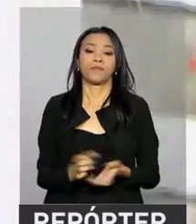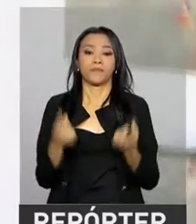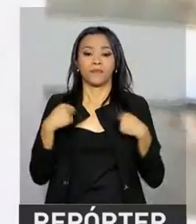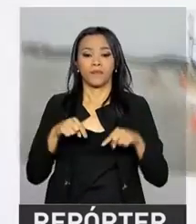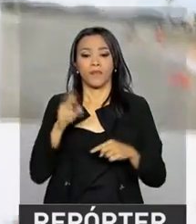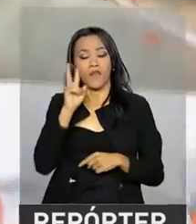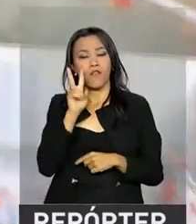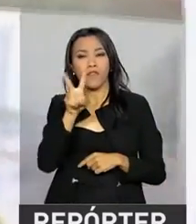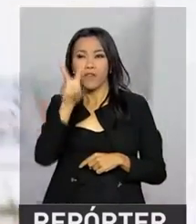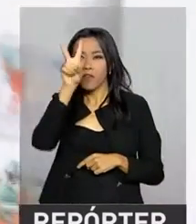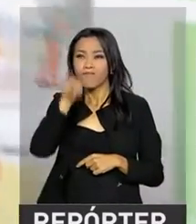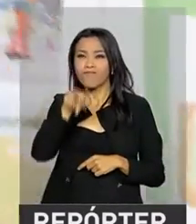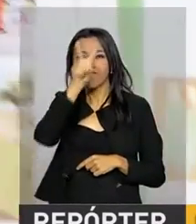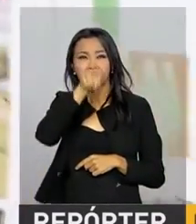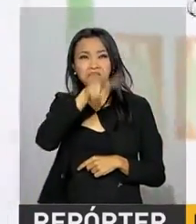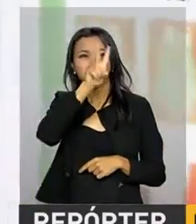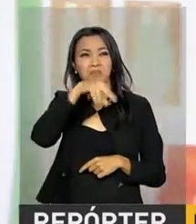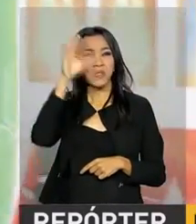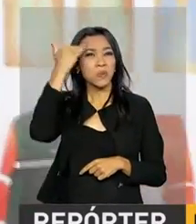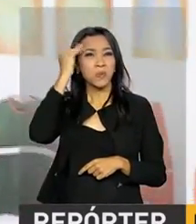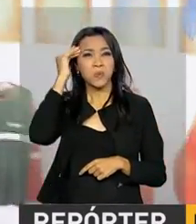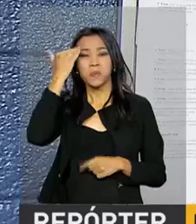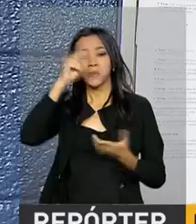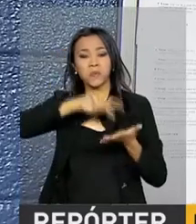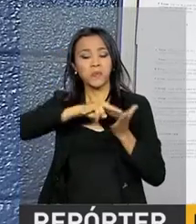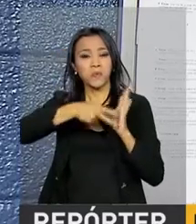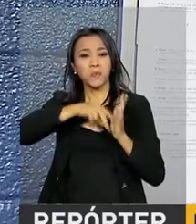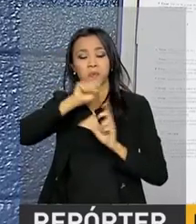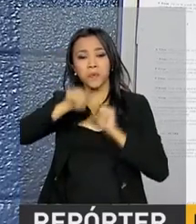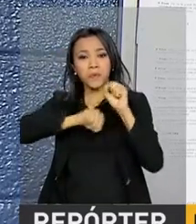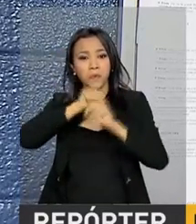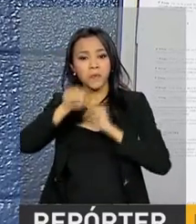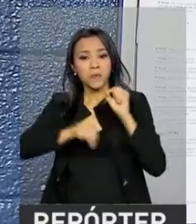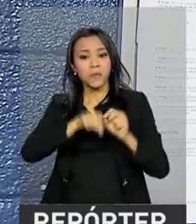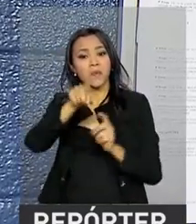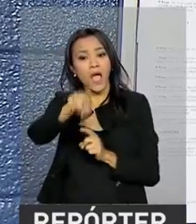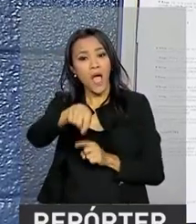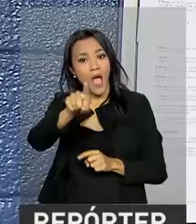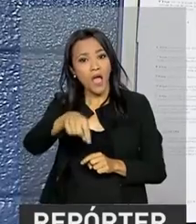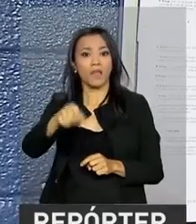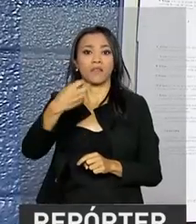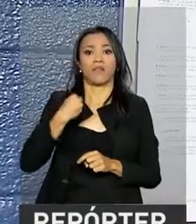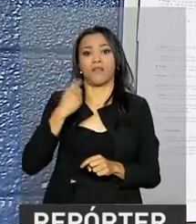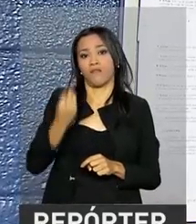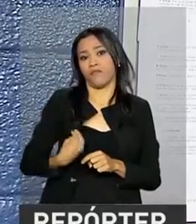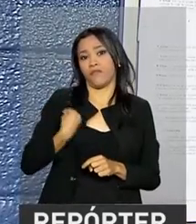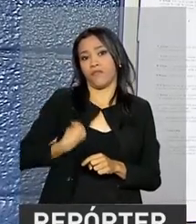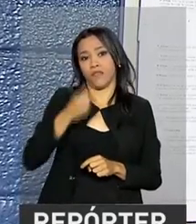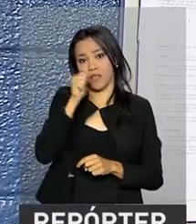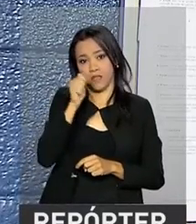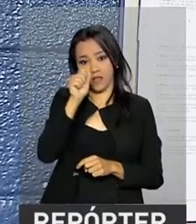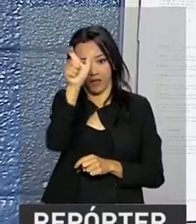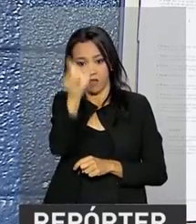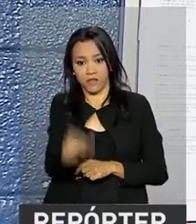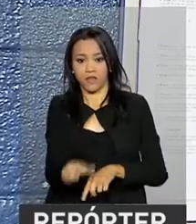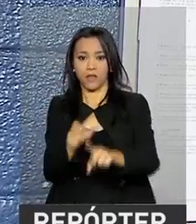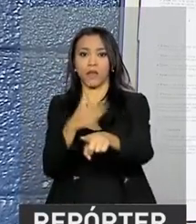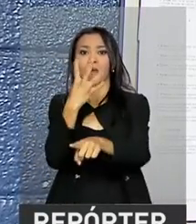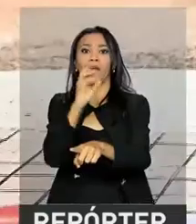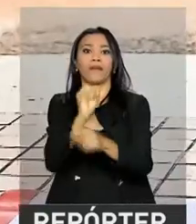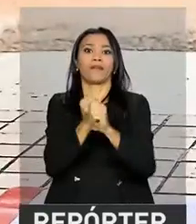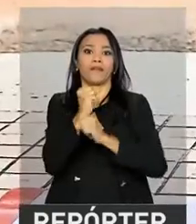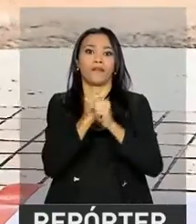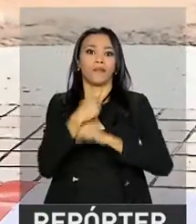olhar para as letras e não entender o seu significado essa percepção fez parte da vida da unl por quase 40